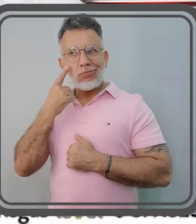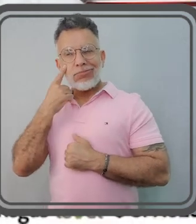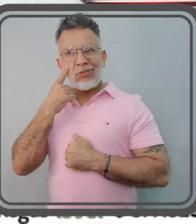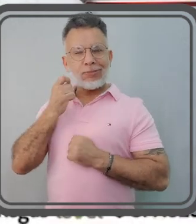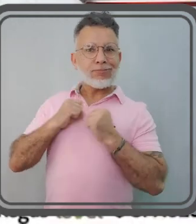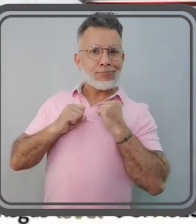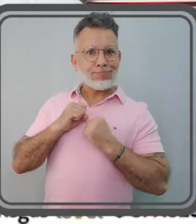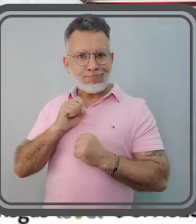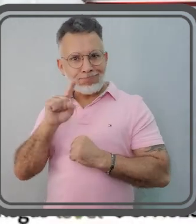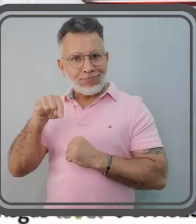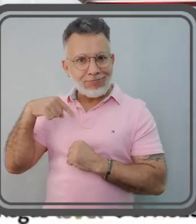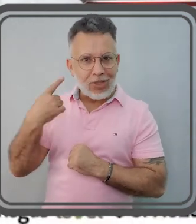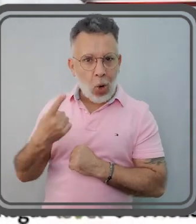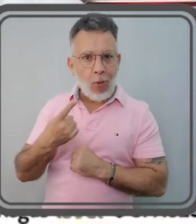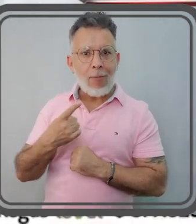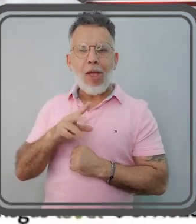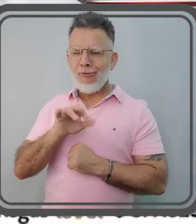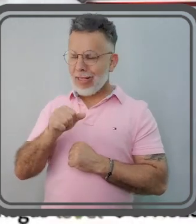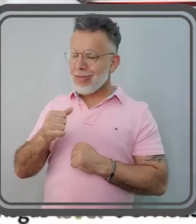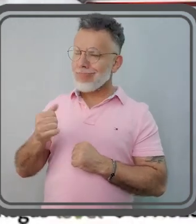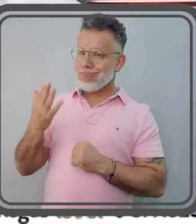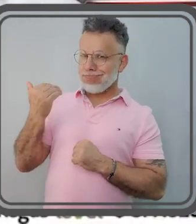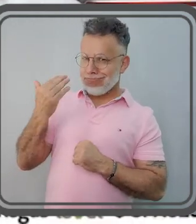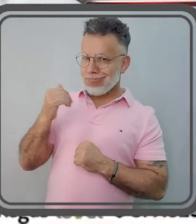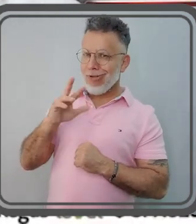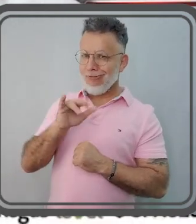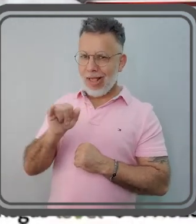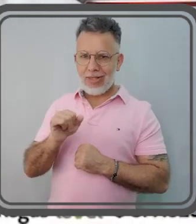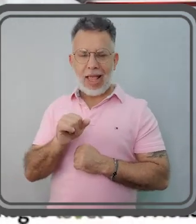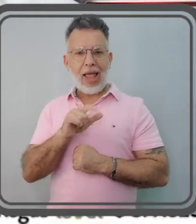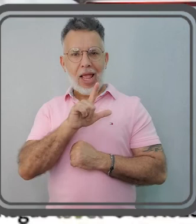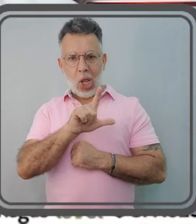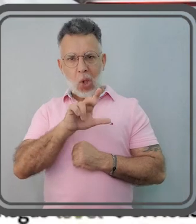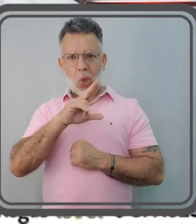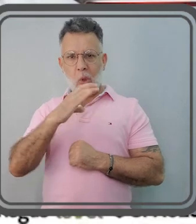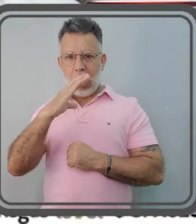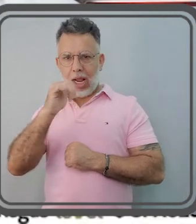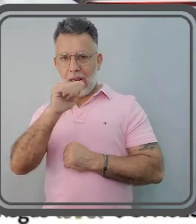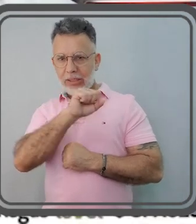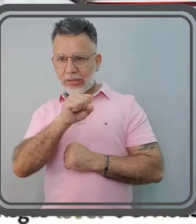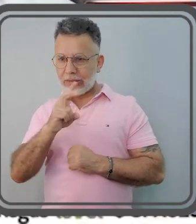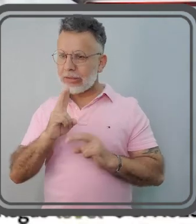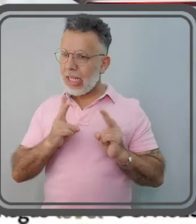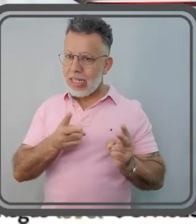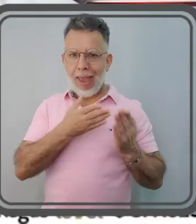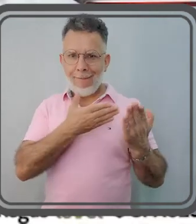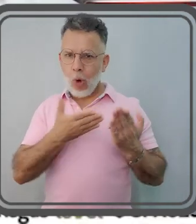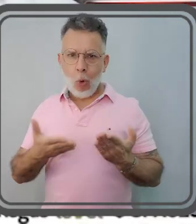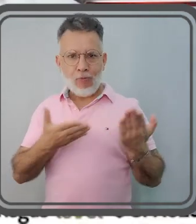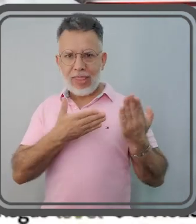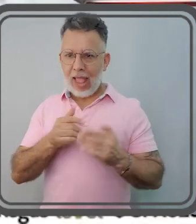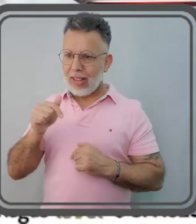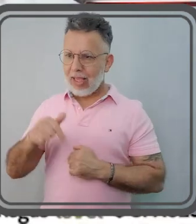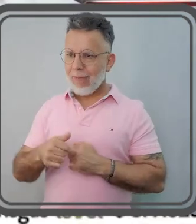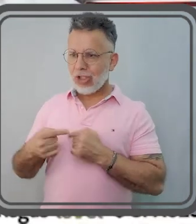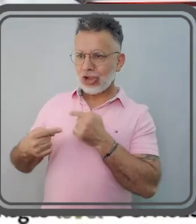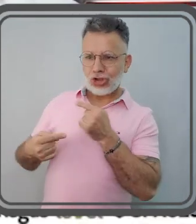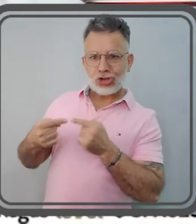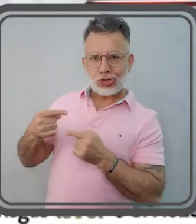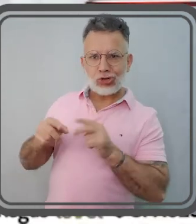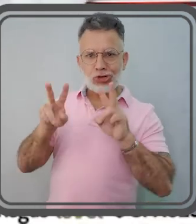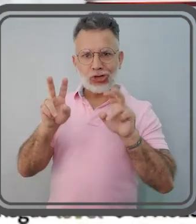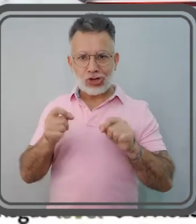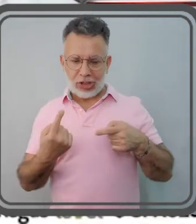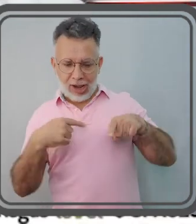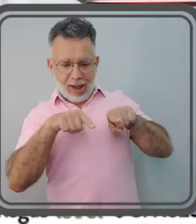Lucas está sempre convidado aqui para a gente discutir franchising, discutir inovação. No nosso próximo papo,